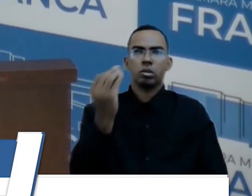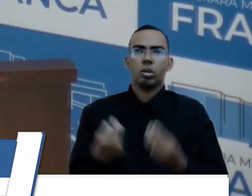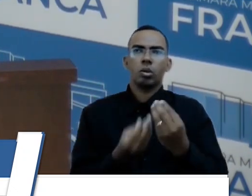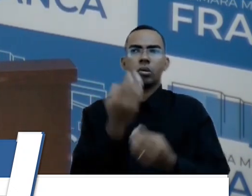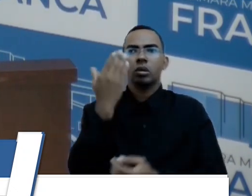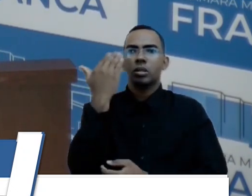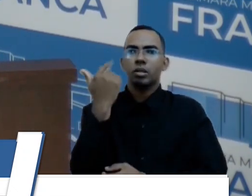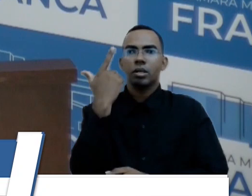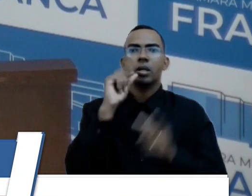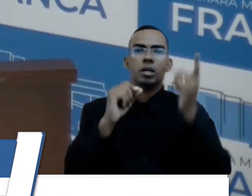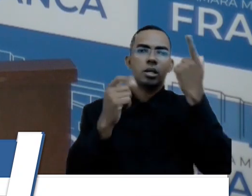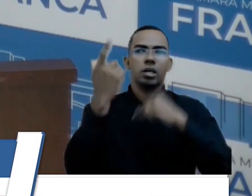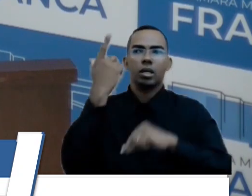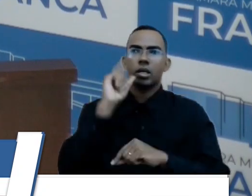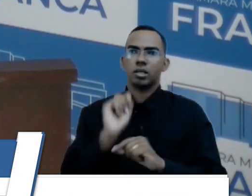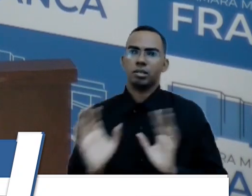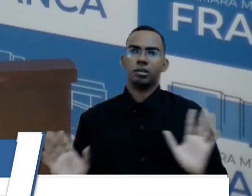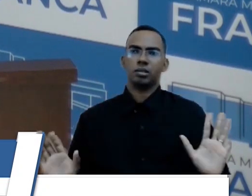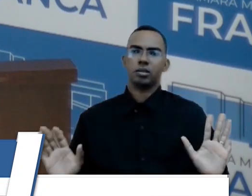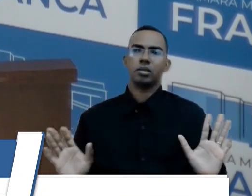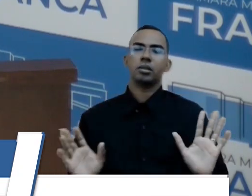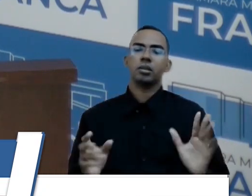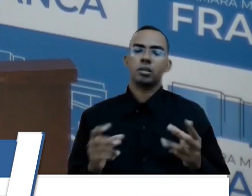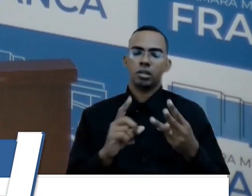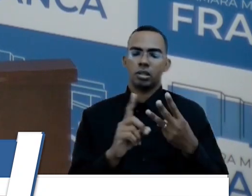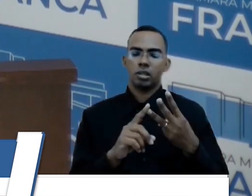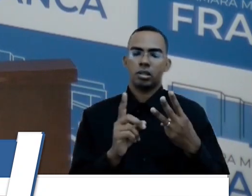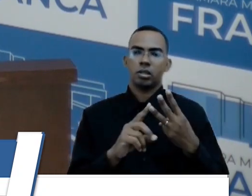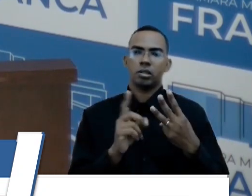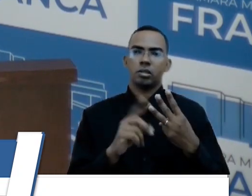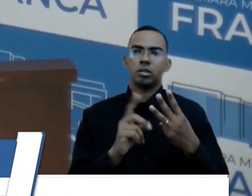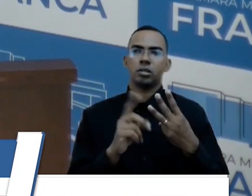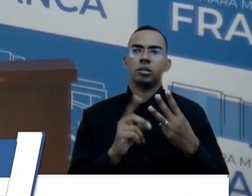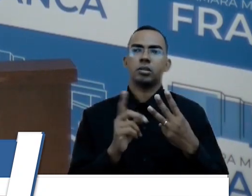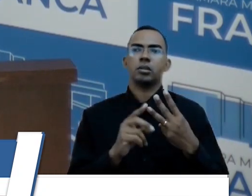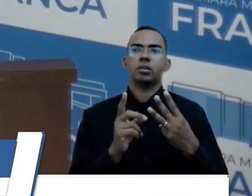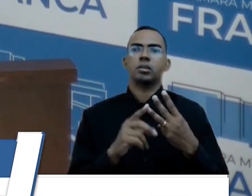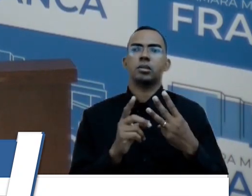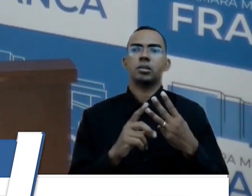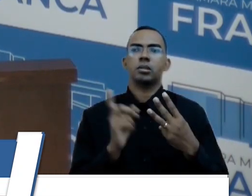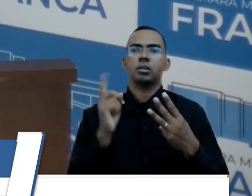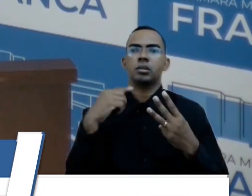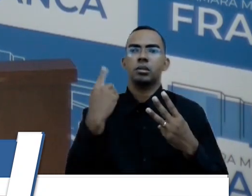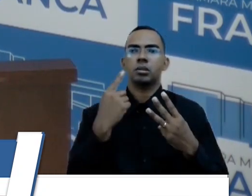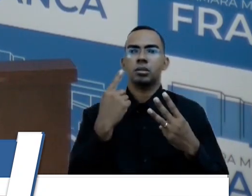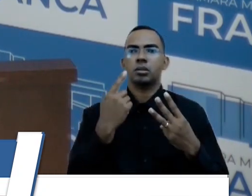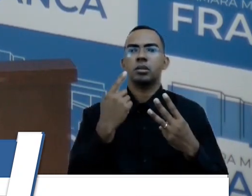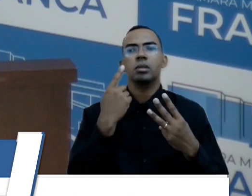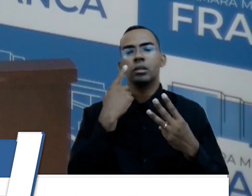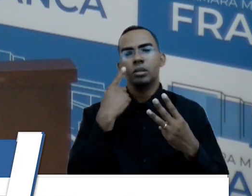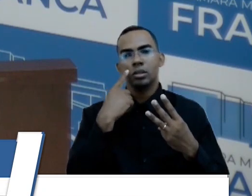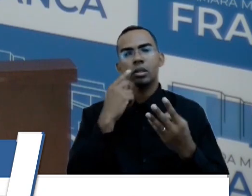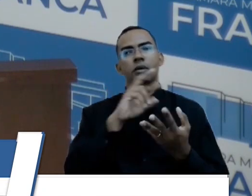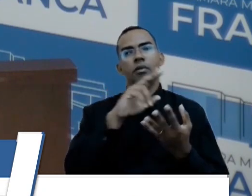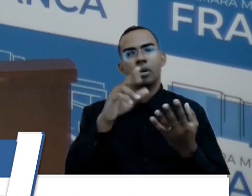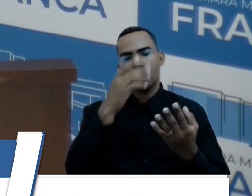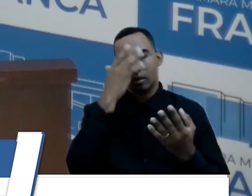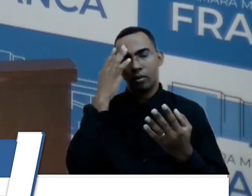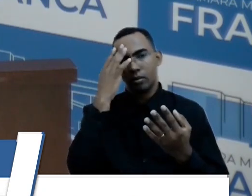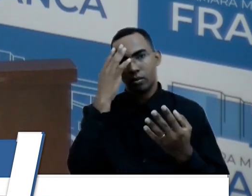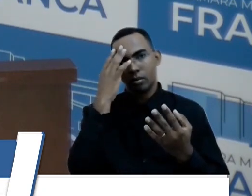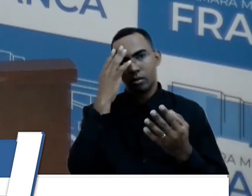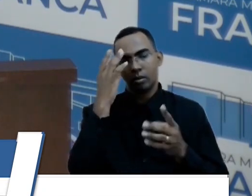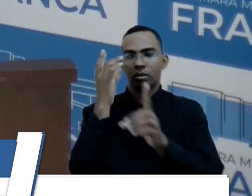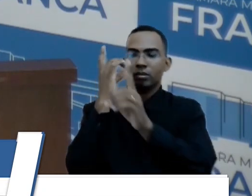quem ali. Um terceiro ponto, nós percebemos aqui, existem muitas pessoas que são abordadas